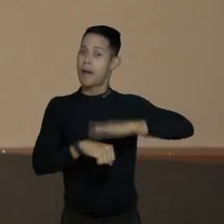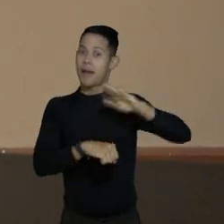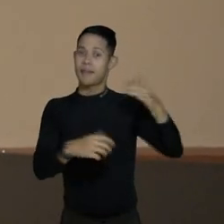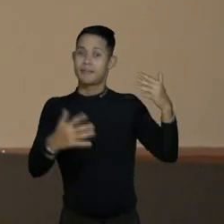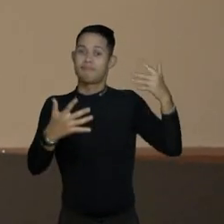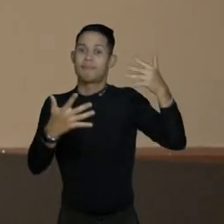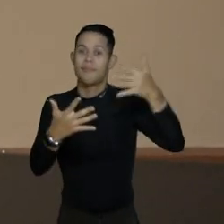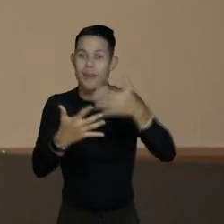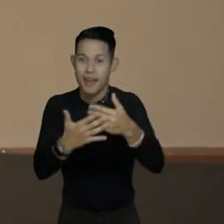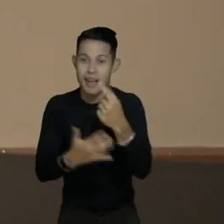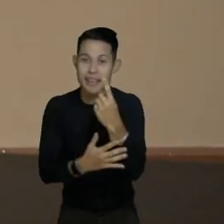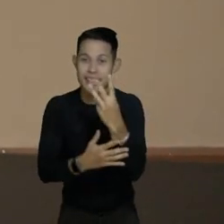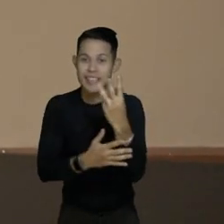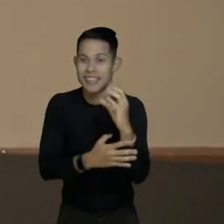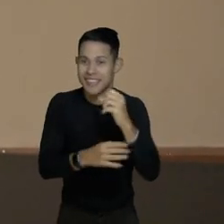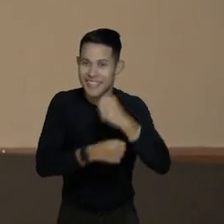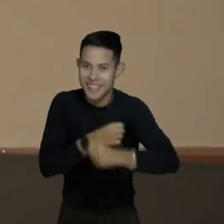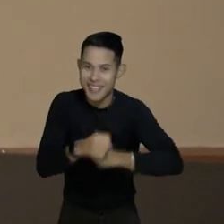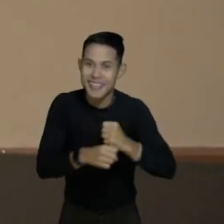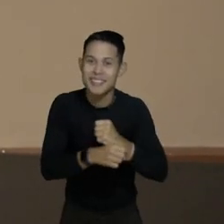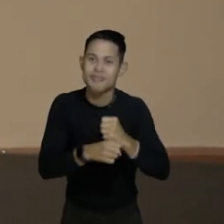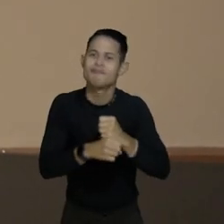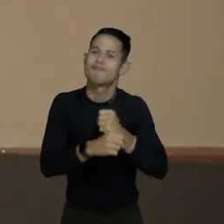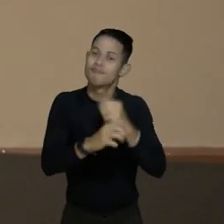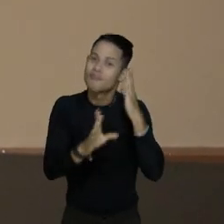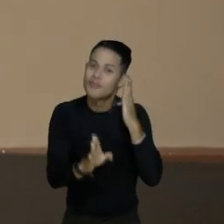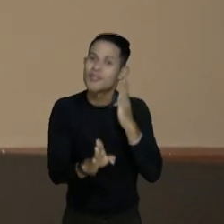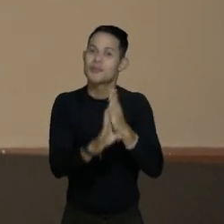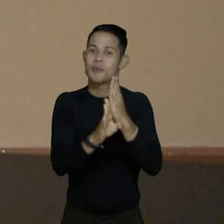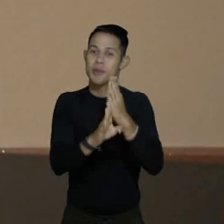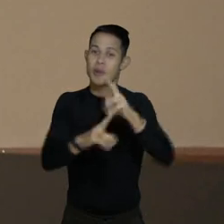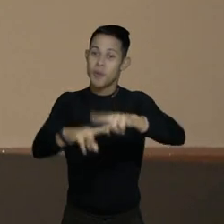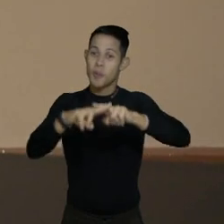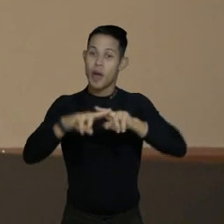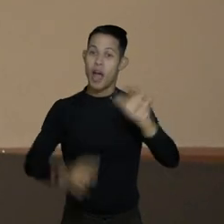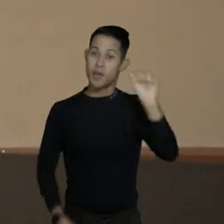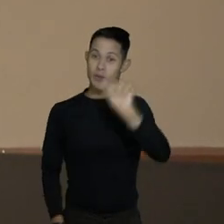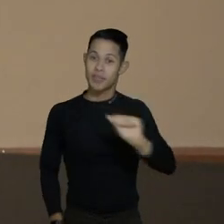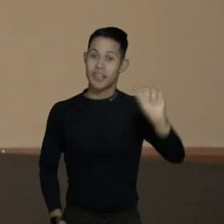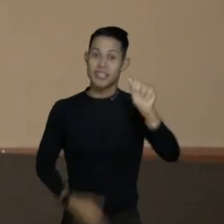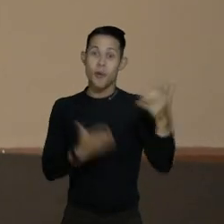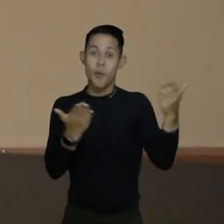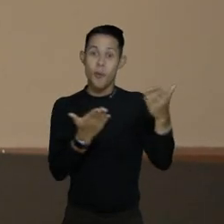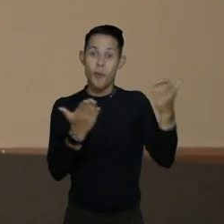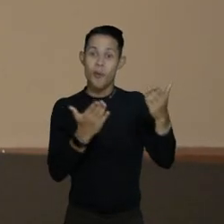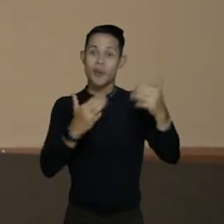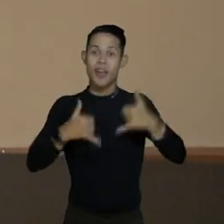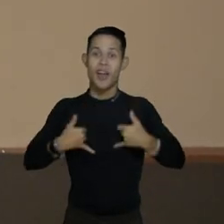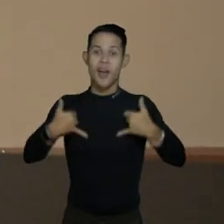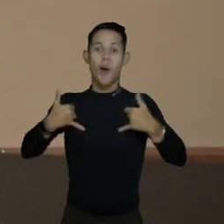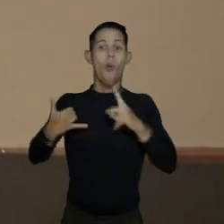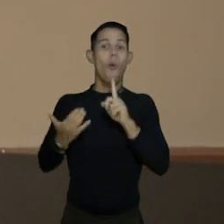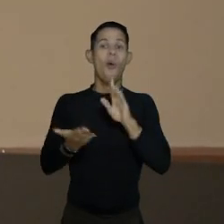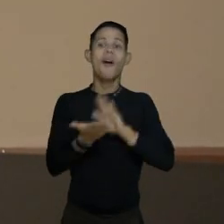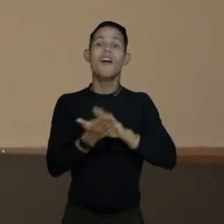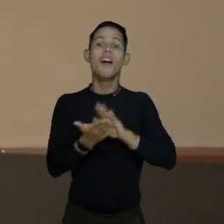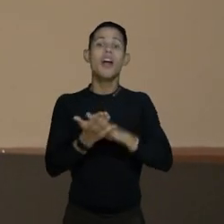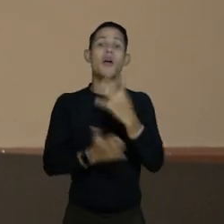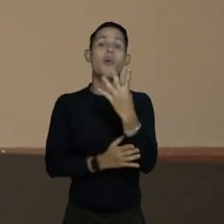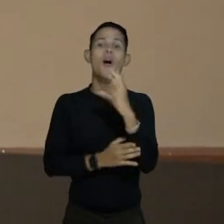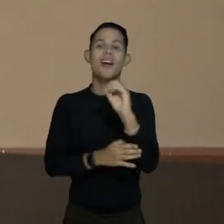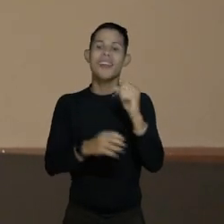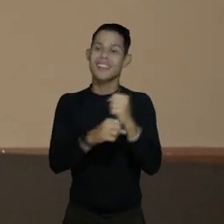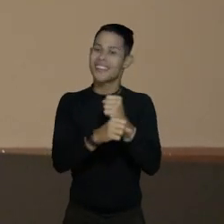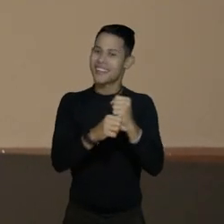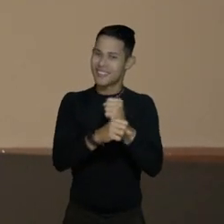esse primeiro caso e a nossa Associação esse ano está fazendo 40 anos então 40 anos que a gente recebe crianças